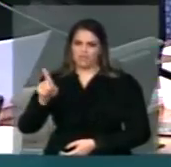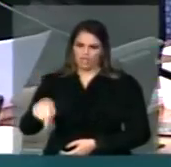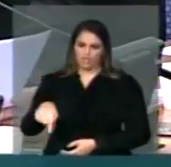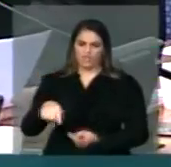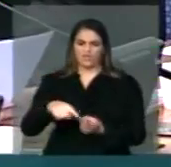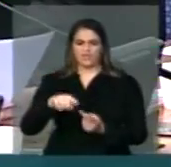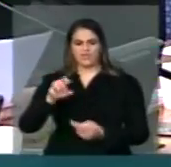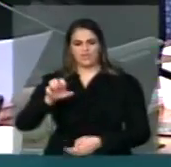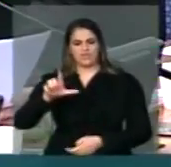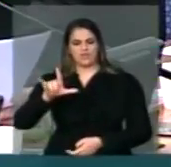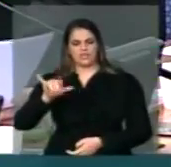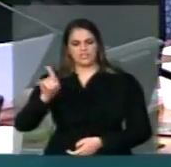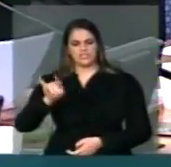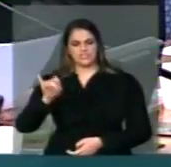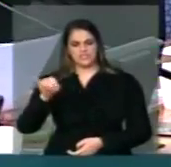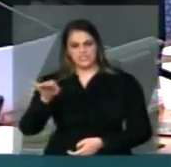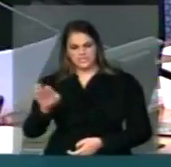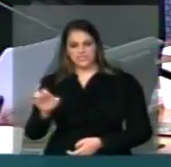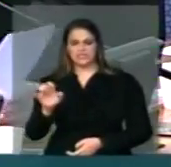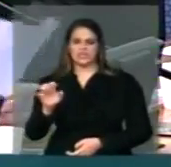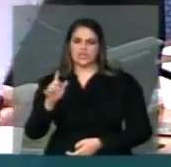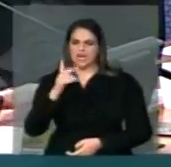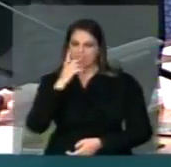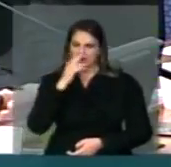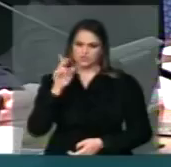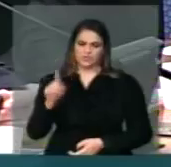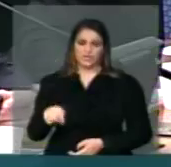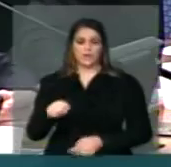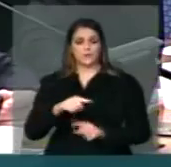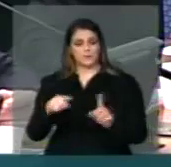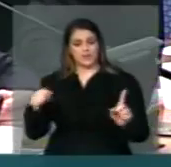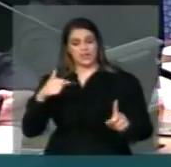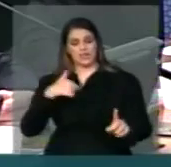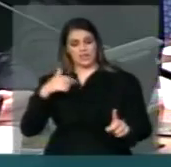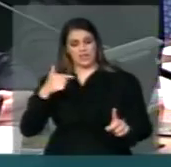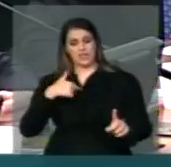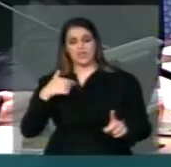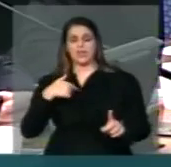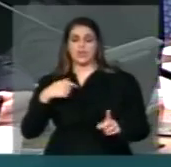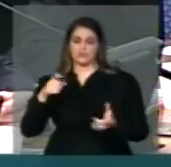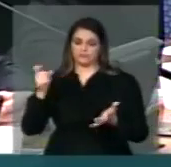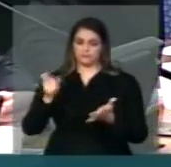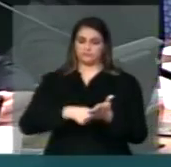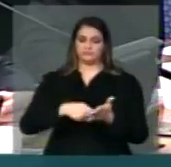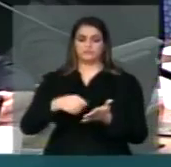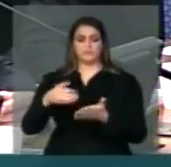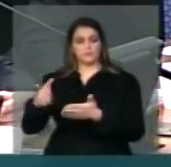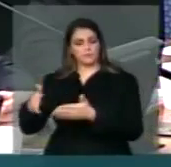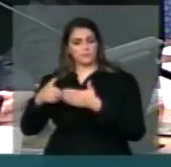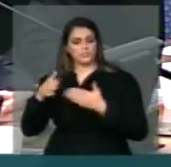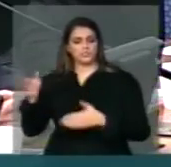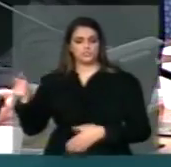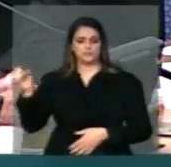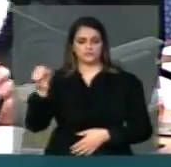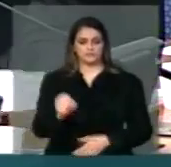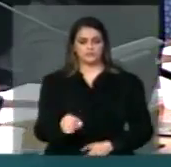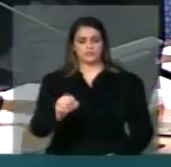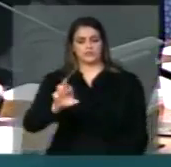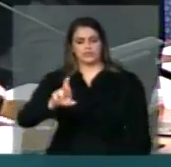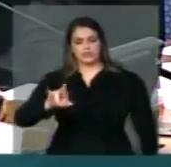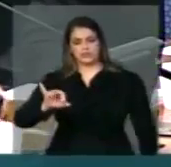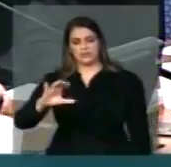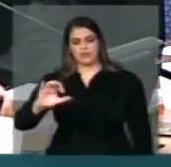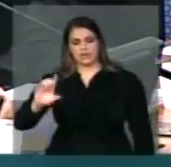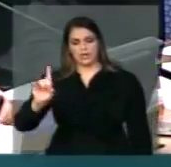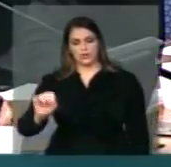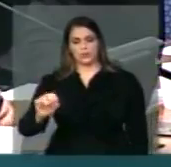deputada Elisiane, que não está aqui, também mas eu sou autor de requerimento convocando o senhor Ricardo Pessoa. E eu